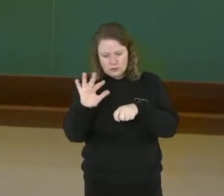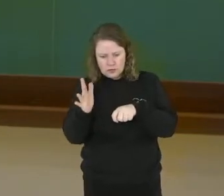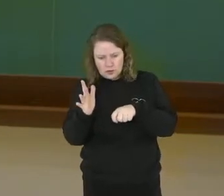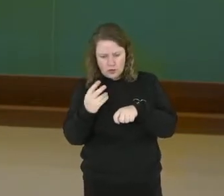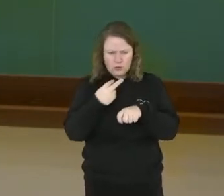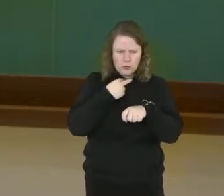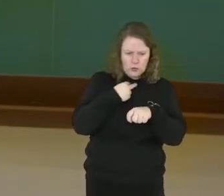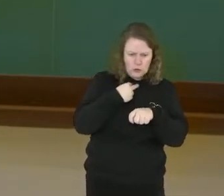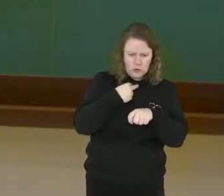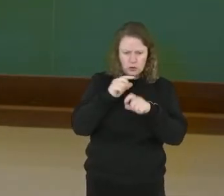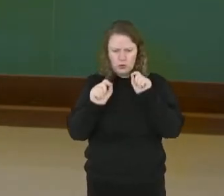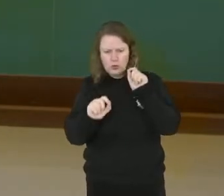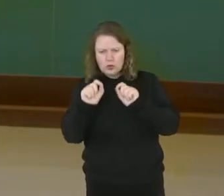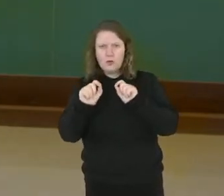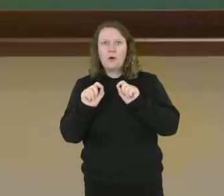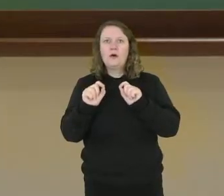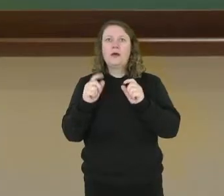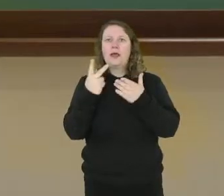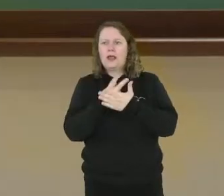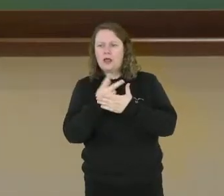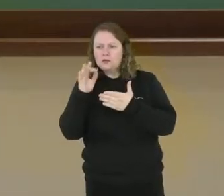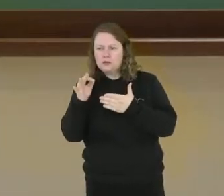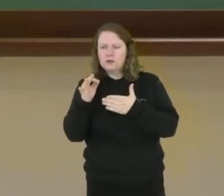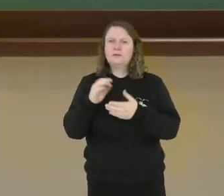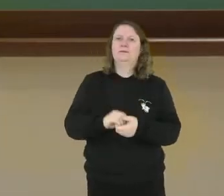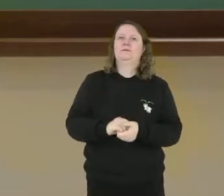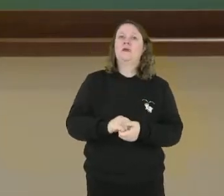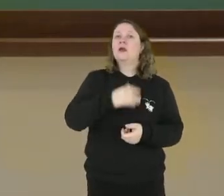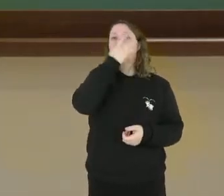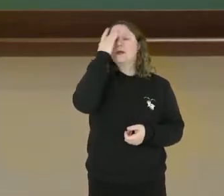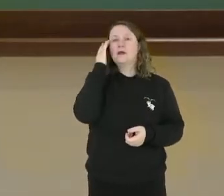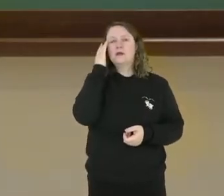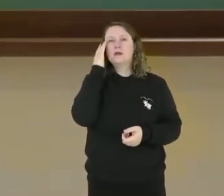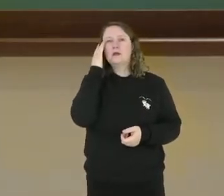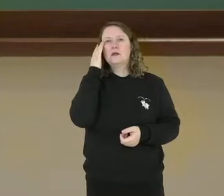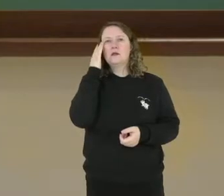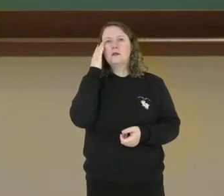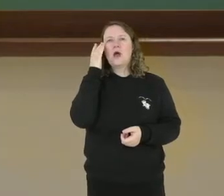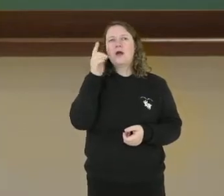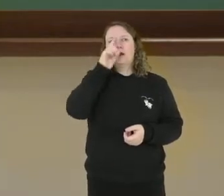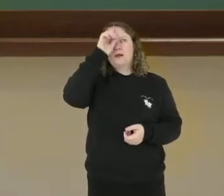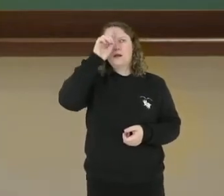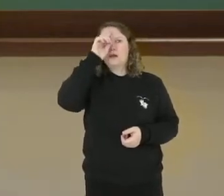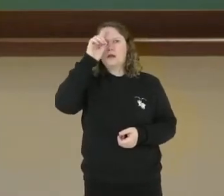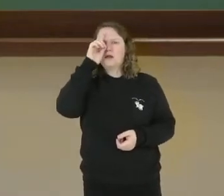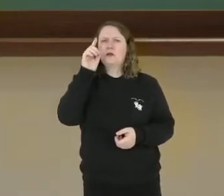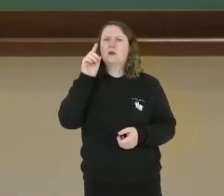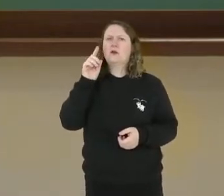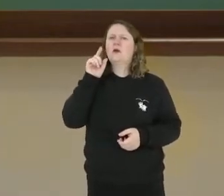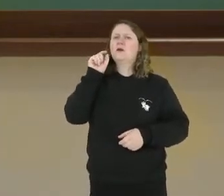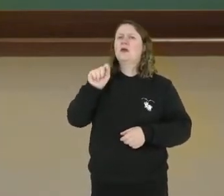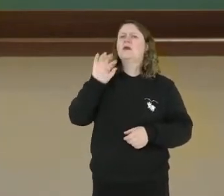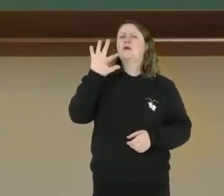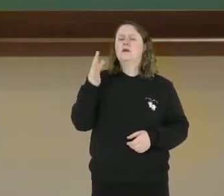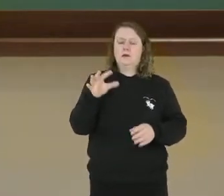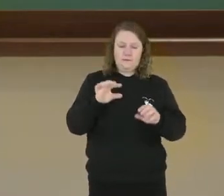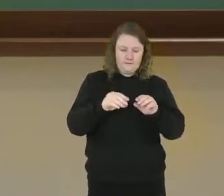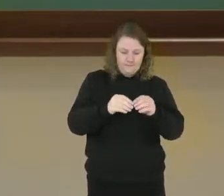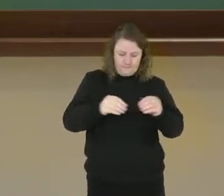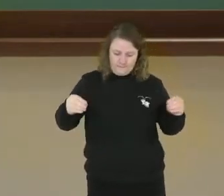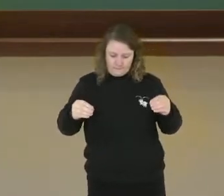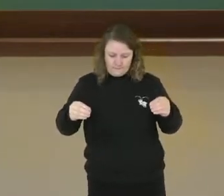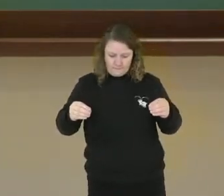erros imprevistos. Então, a pessoa criativa, ela está ali e ela, puxa, eu errei aqui, o que pode acontecer se esse carrinho, eu tirar a roda desse carrinho, deixar ele